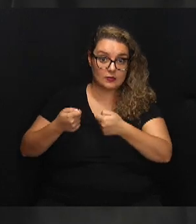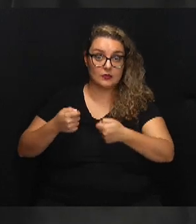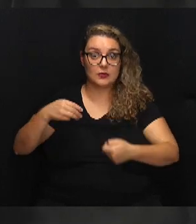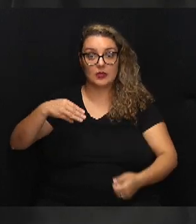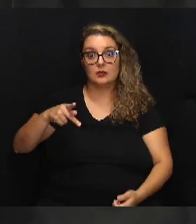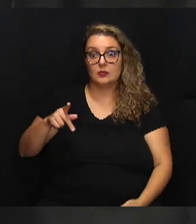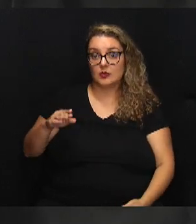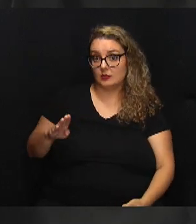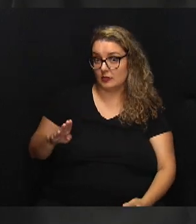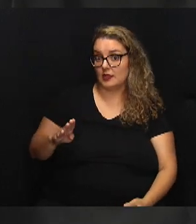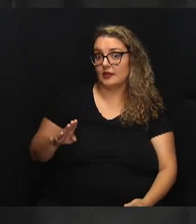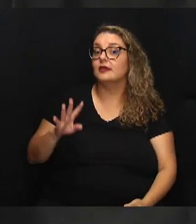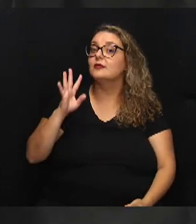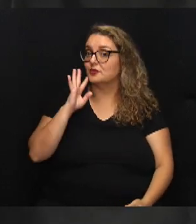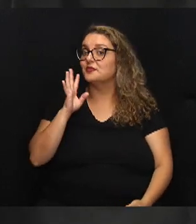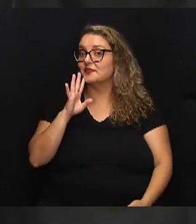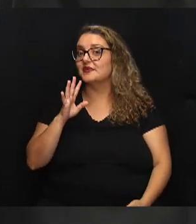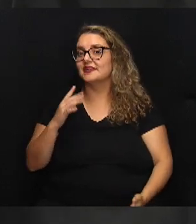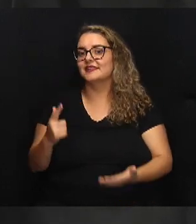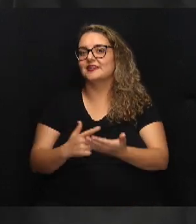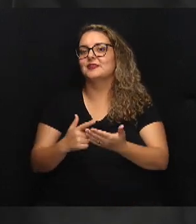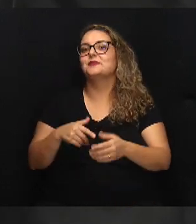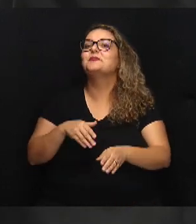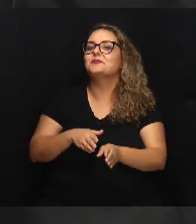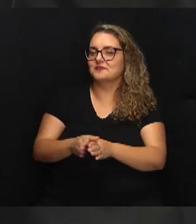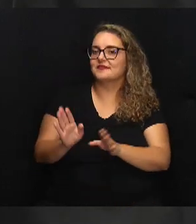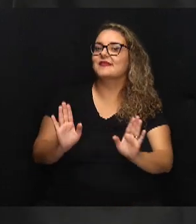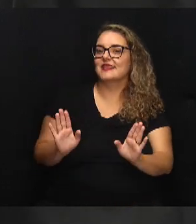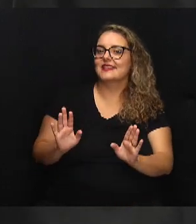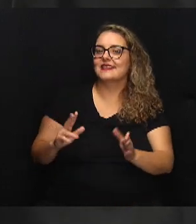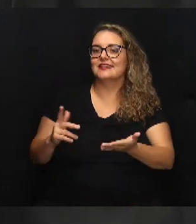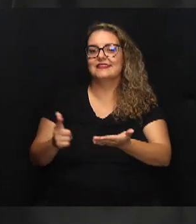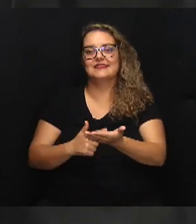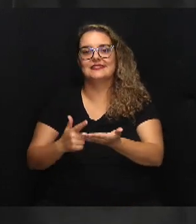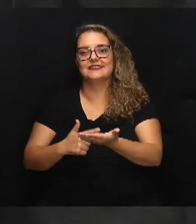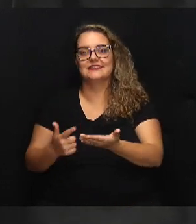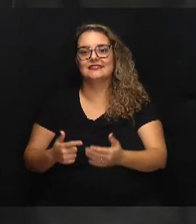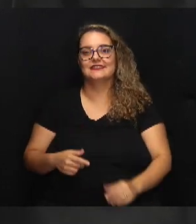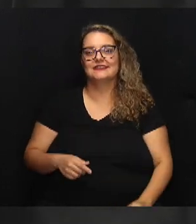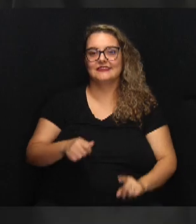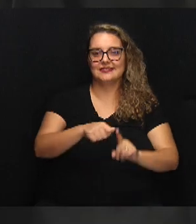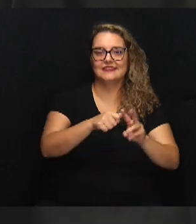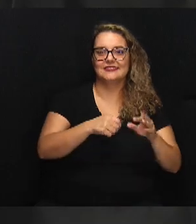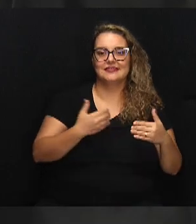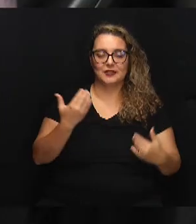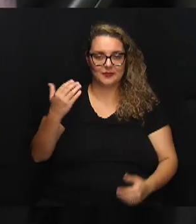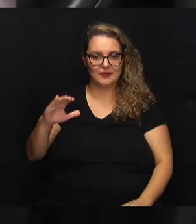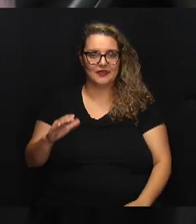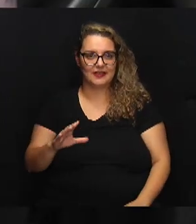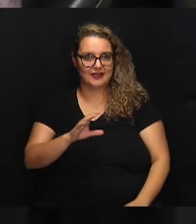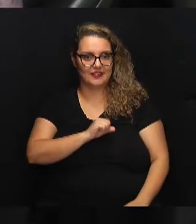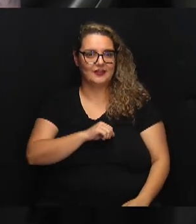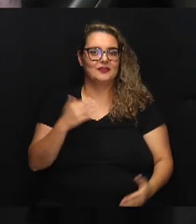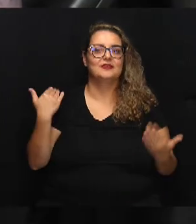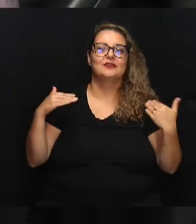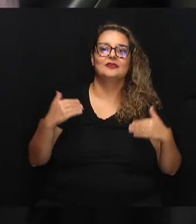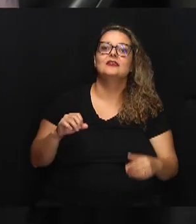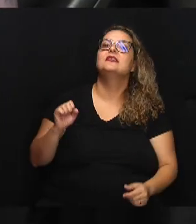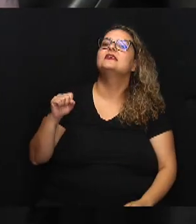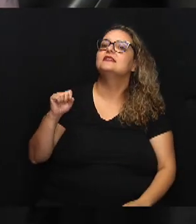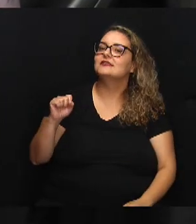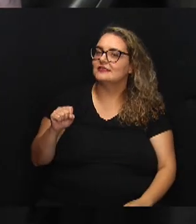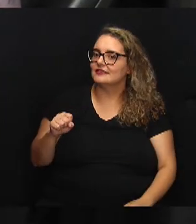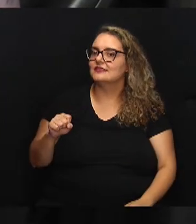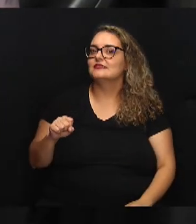MPB. Então é bem legal o livro. Recomendo, é um livro que saiu agora esses meses atrás. E gosta de passear também.